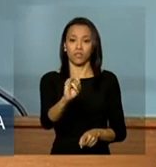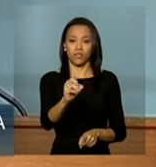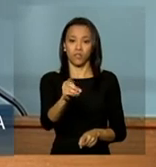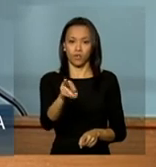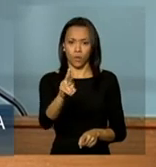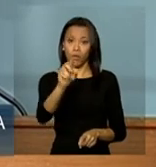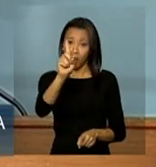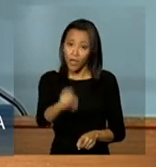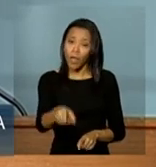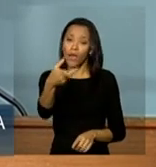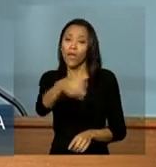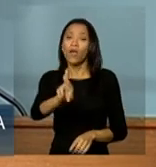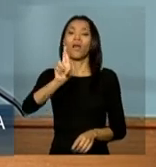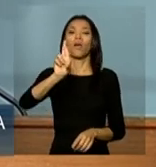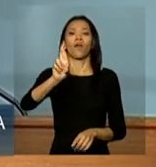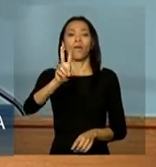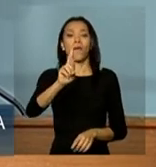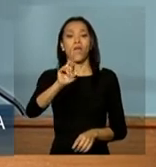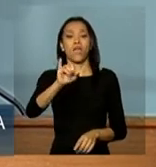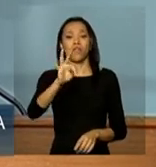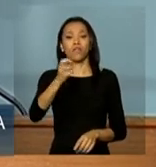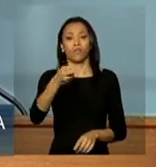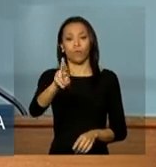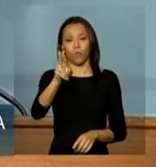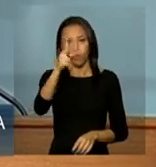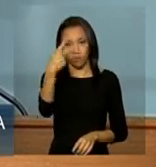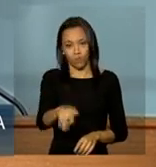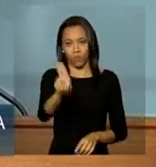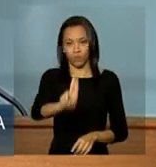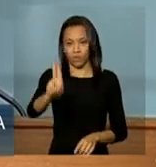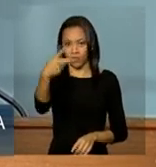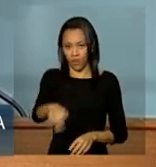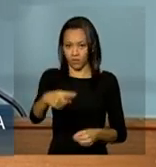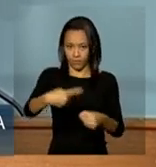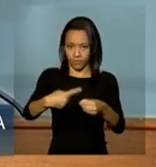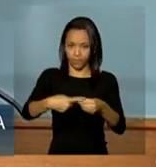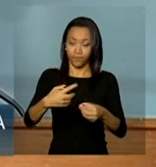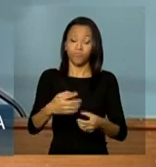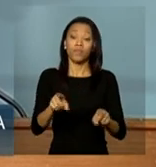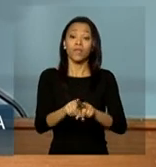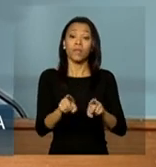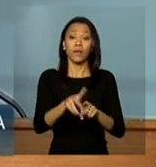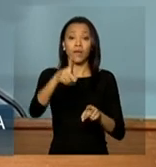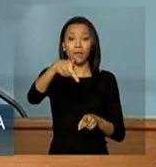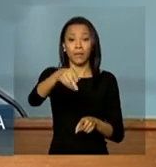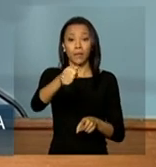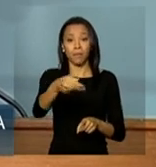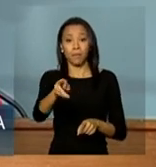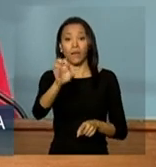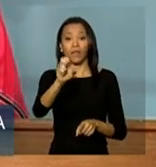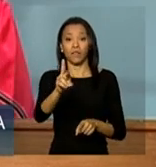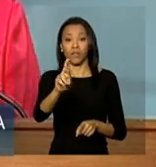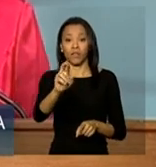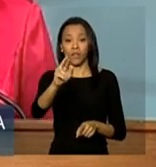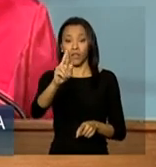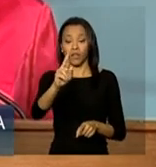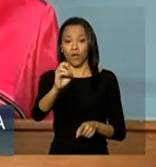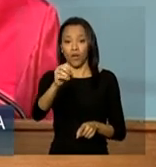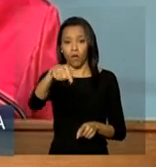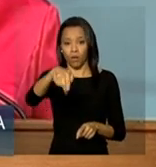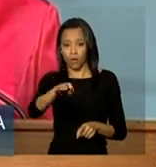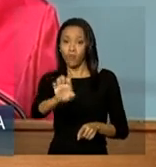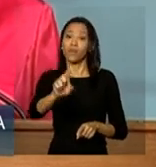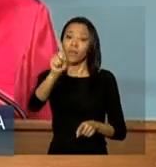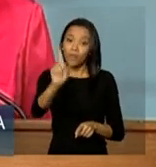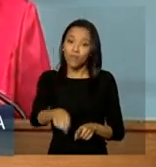magnífico reitor da Universidade de Caxias do Sul. O padre Roque Graziotin, presidente da Fundação da